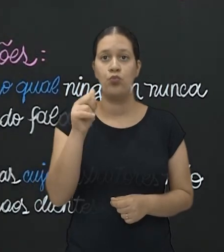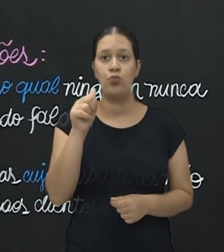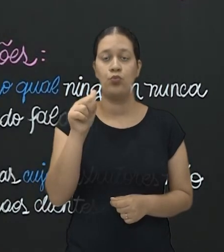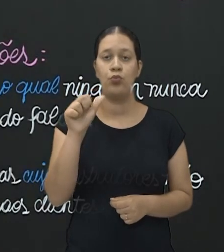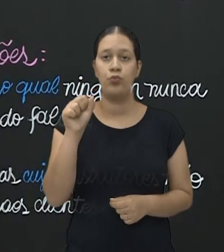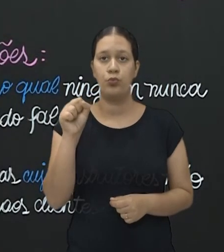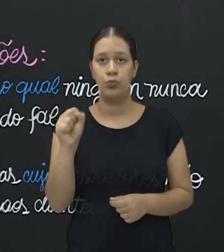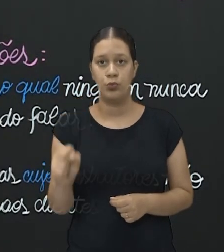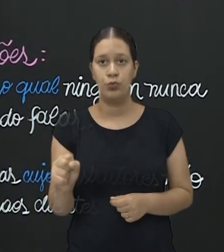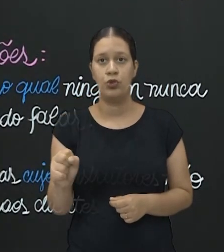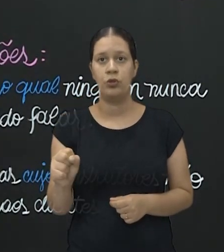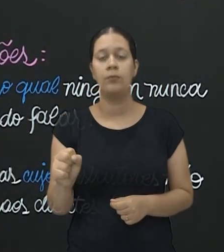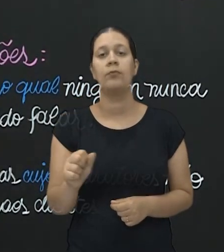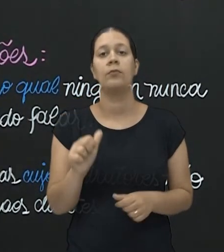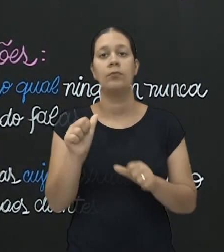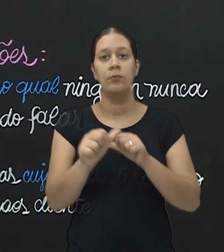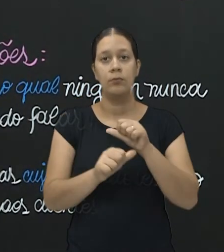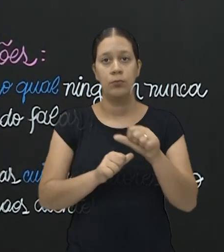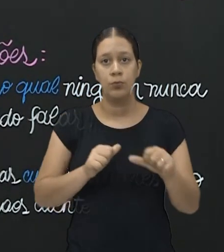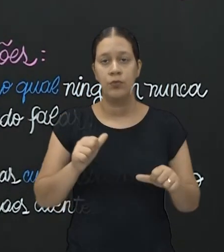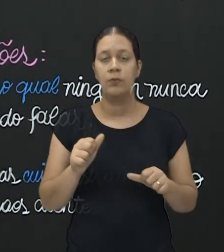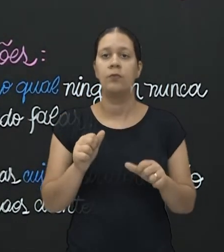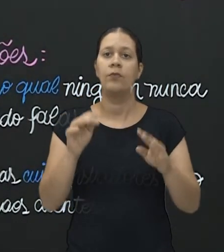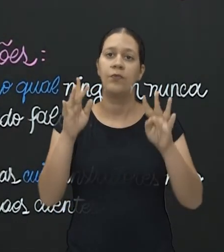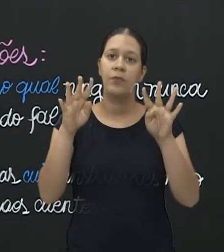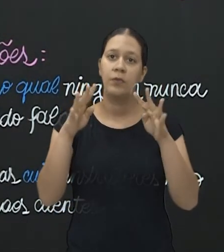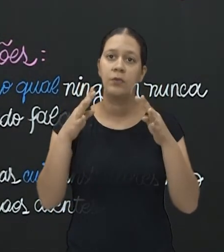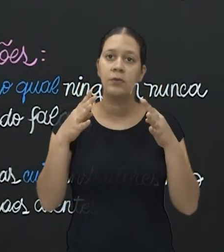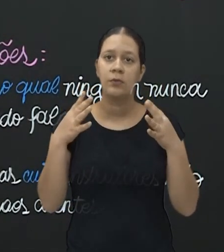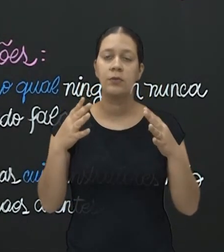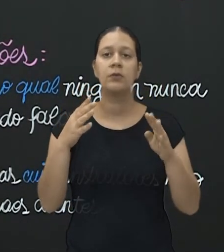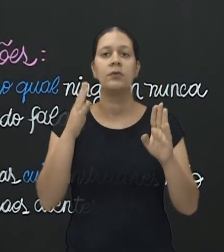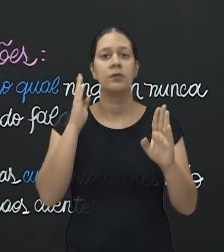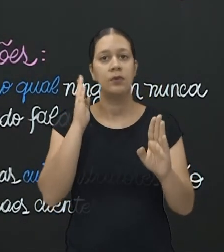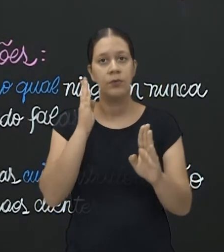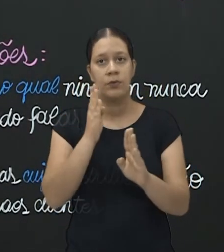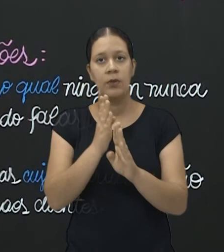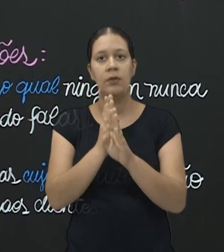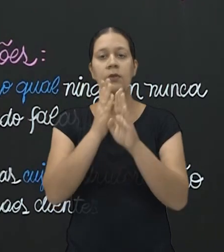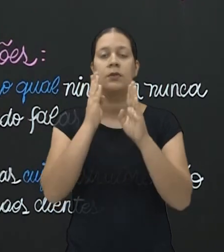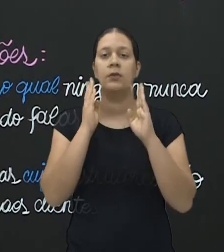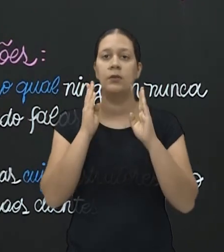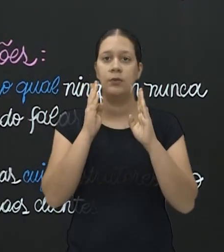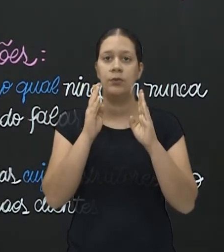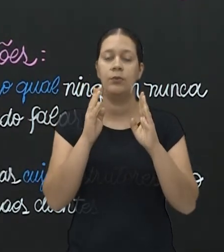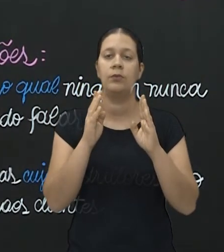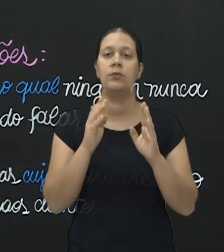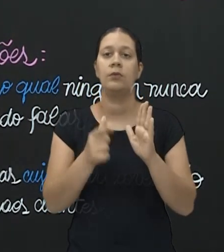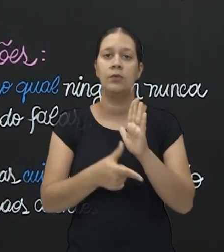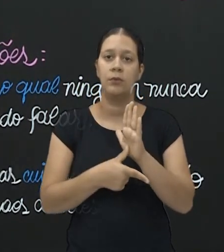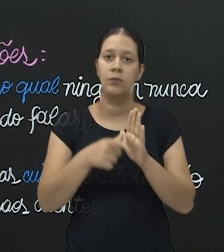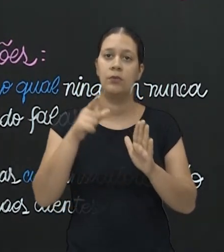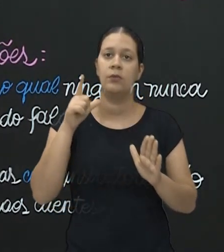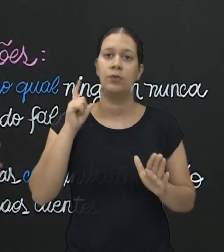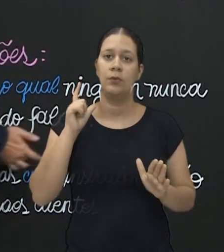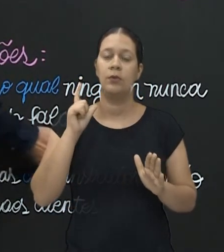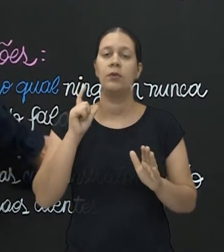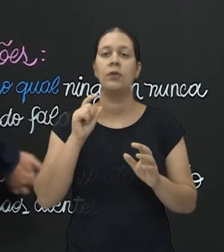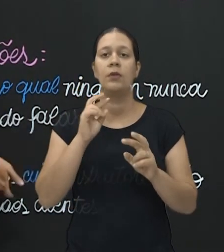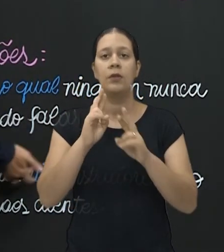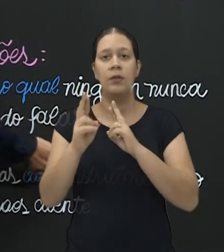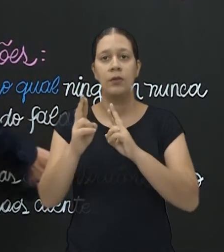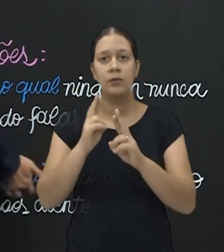por conta do gênero e do número. Então, fique atento, identifique os antecedentes, identifique também essa relação